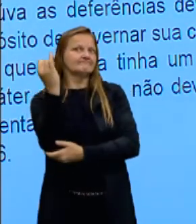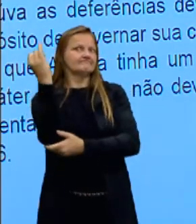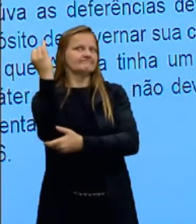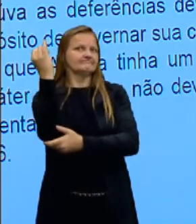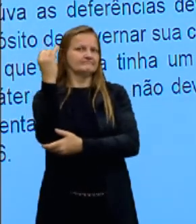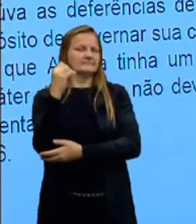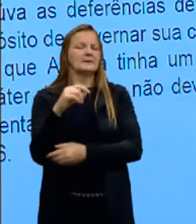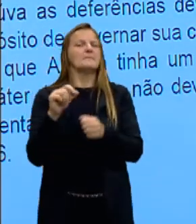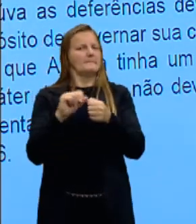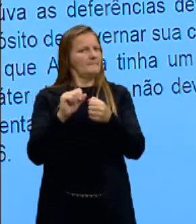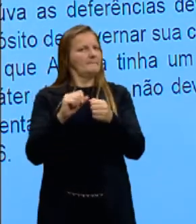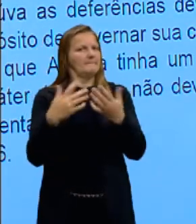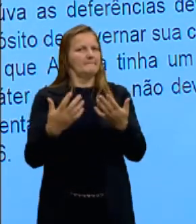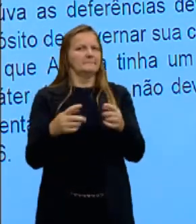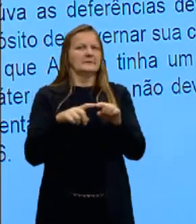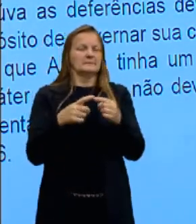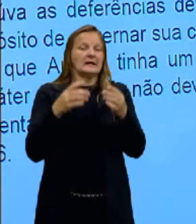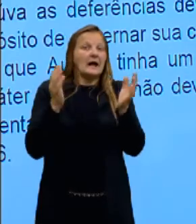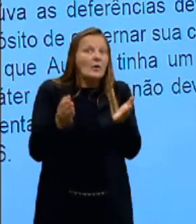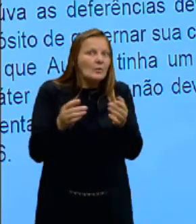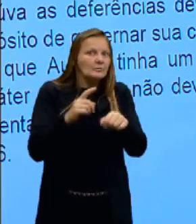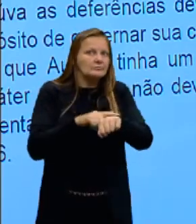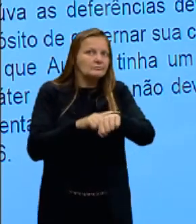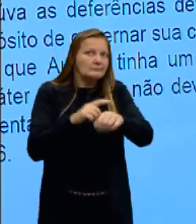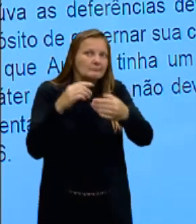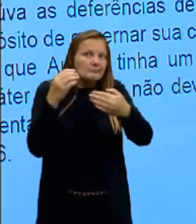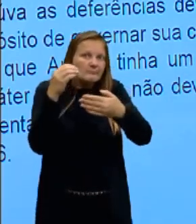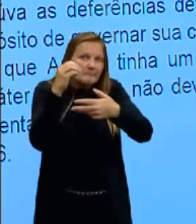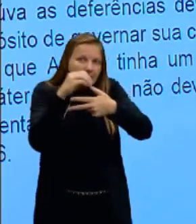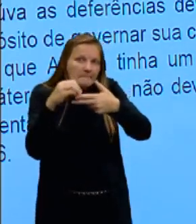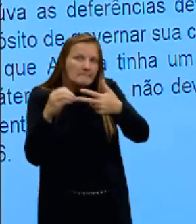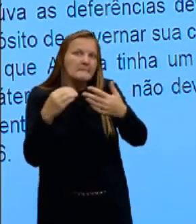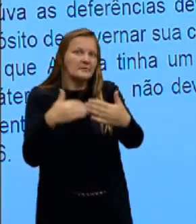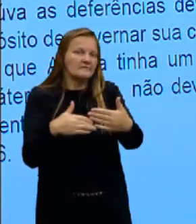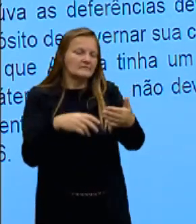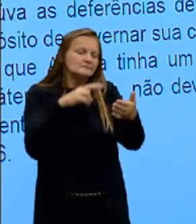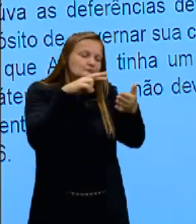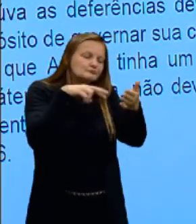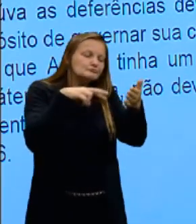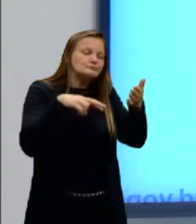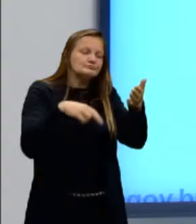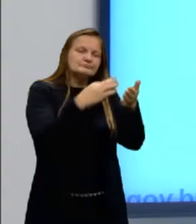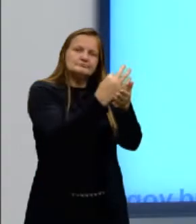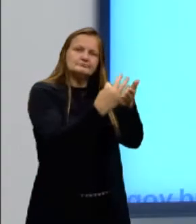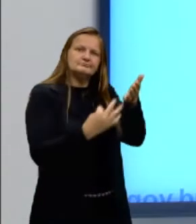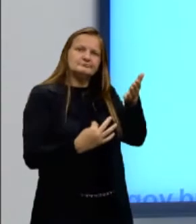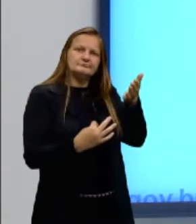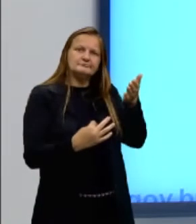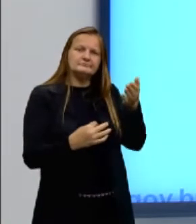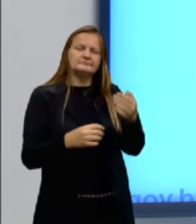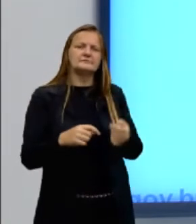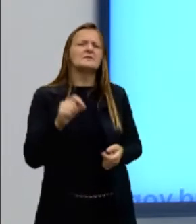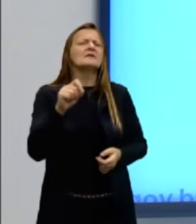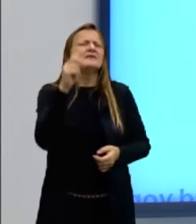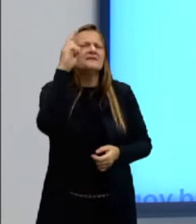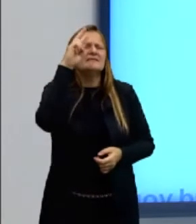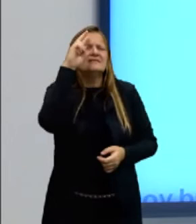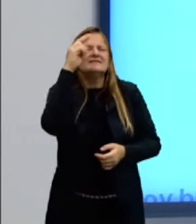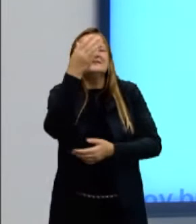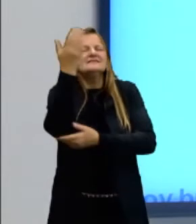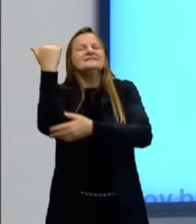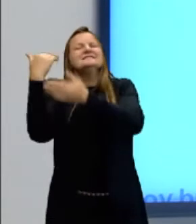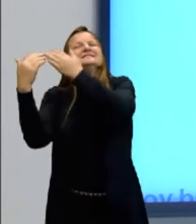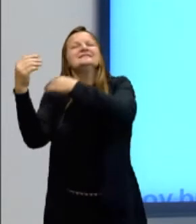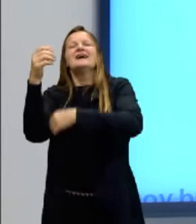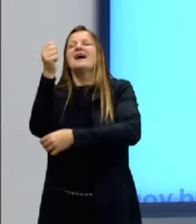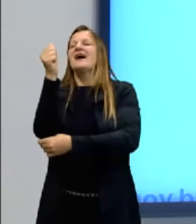da mais dá para fazer mas aqui vamos ler essa parte aqui que é a questão tá quem não se recorda de Aurélia